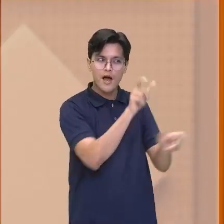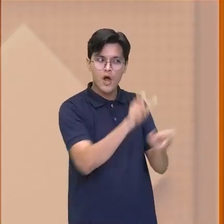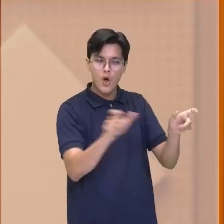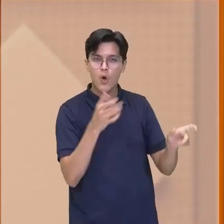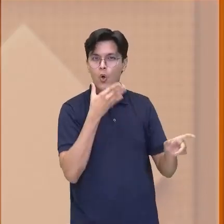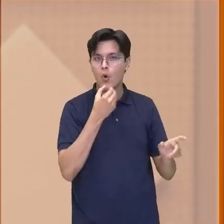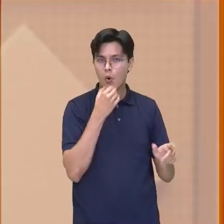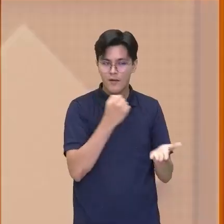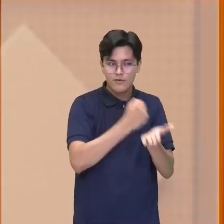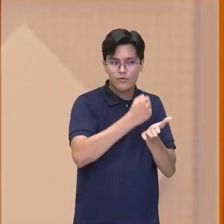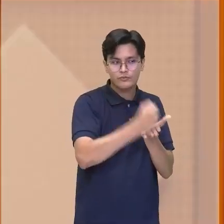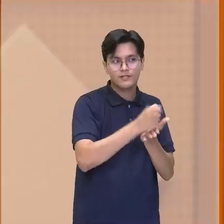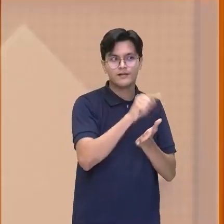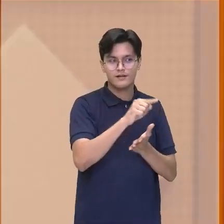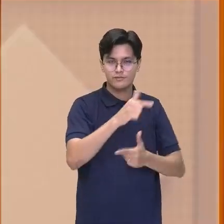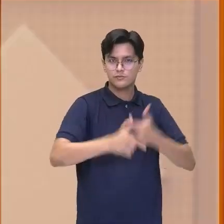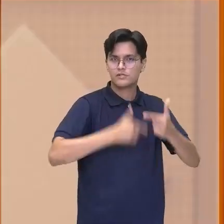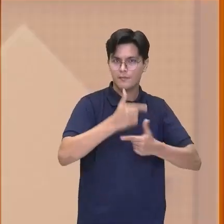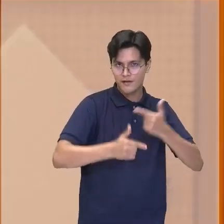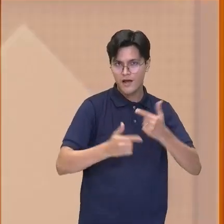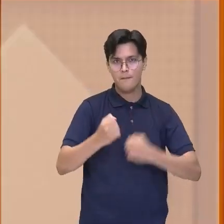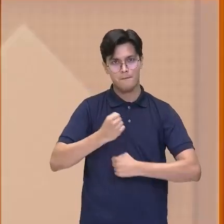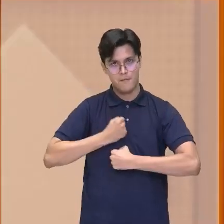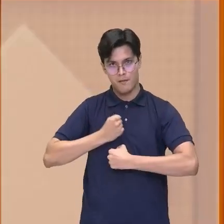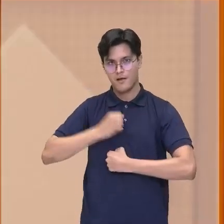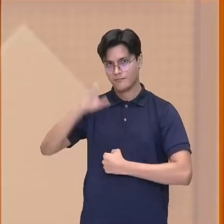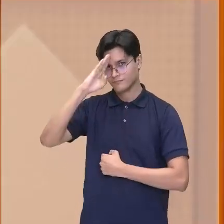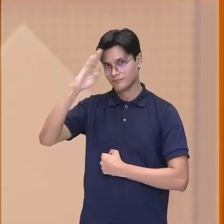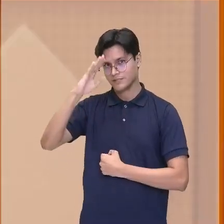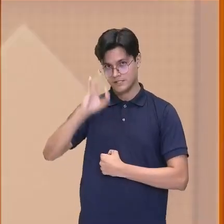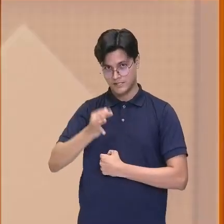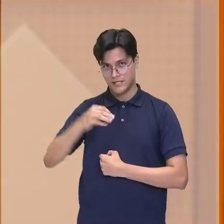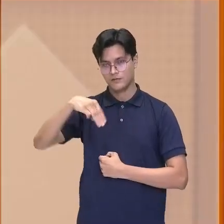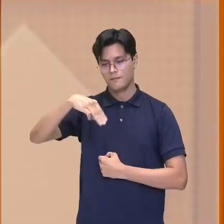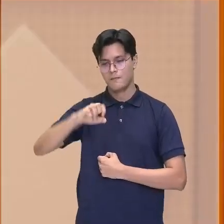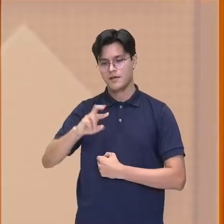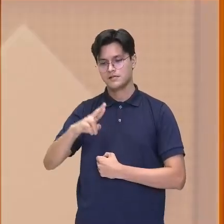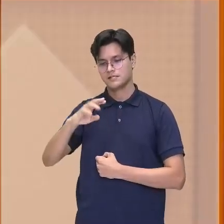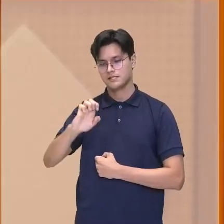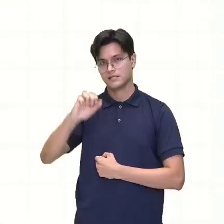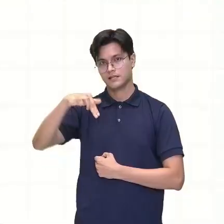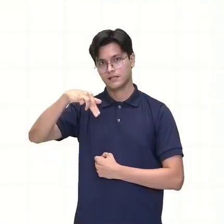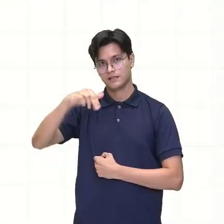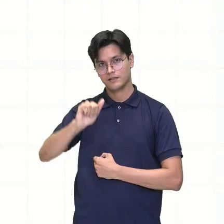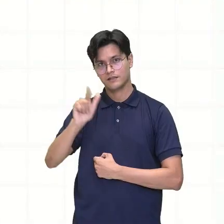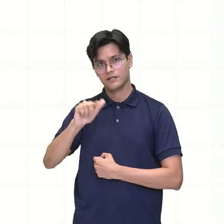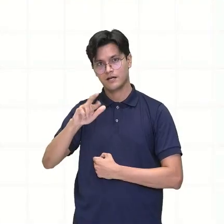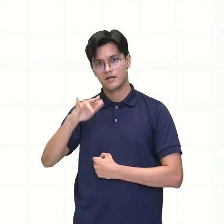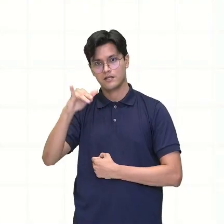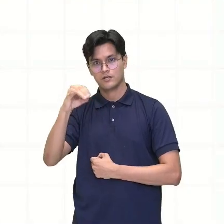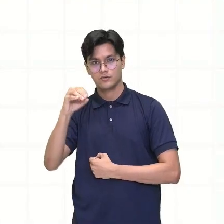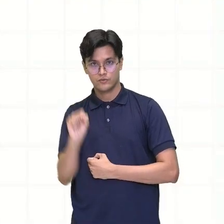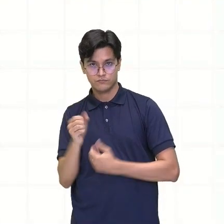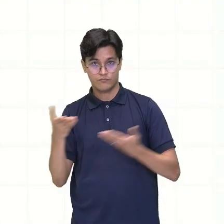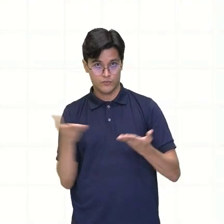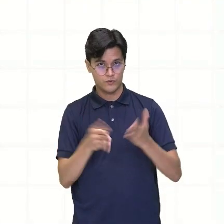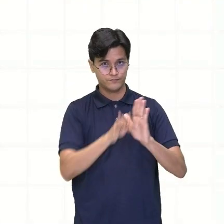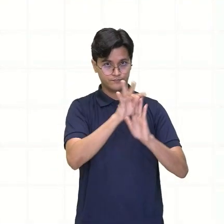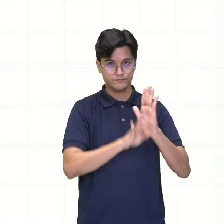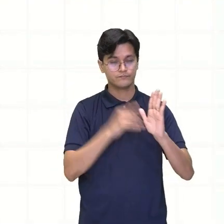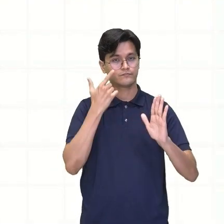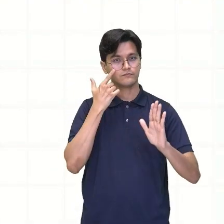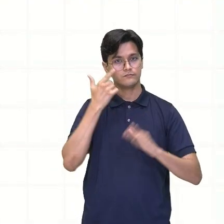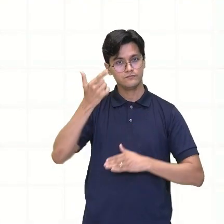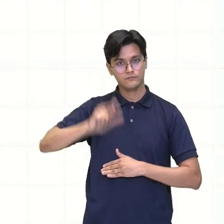são justamente os mercenários, certo? Vamos lá, o texto que diz o seguinte: o exército era